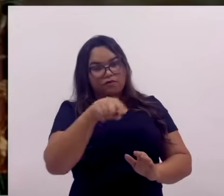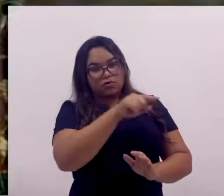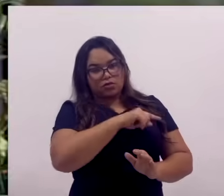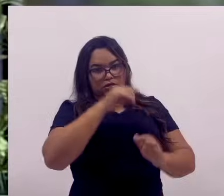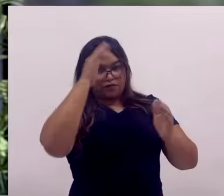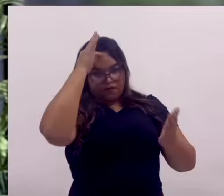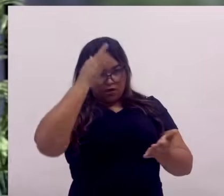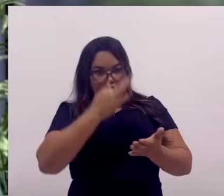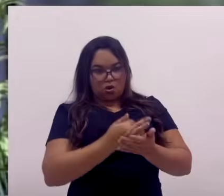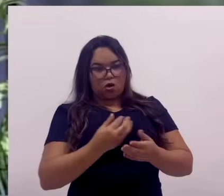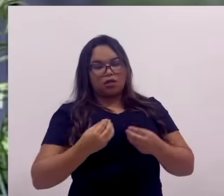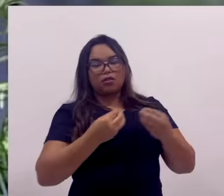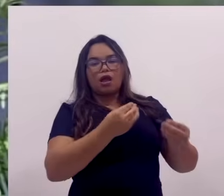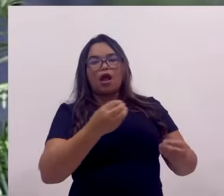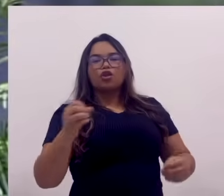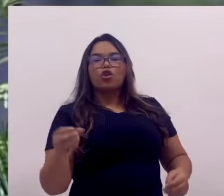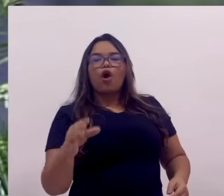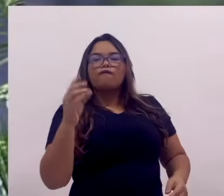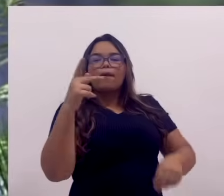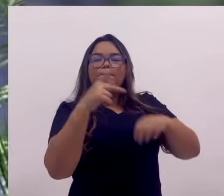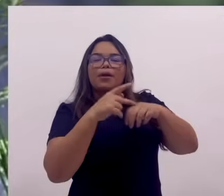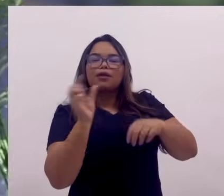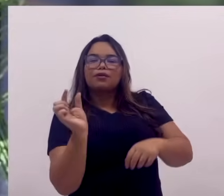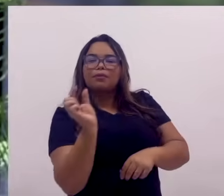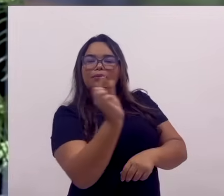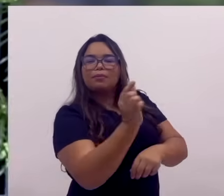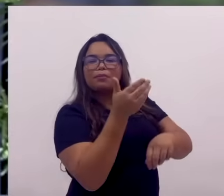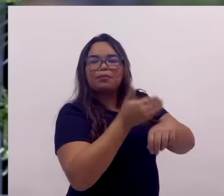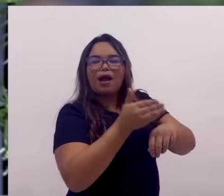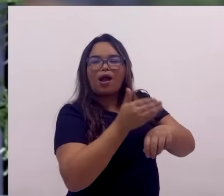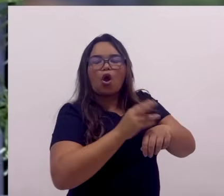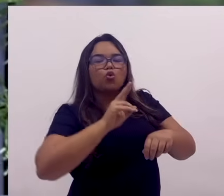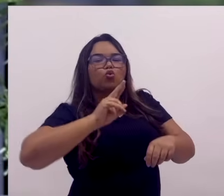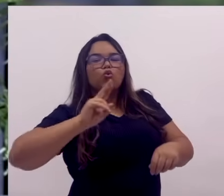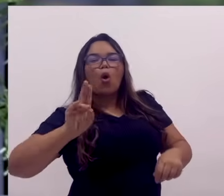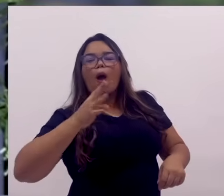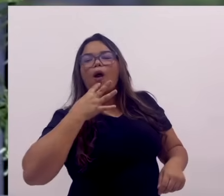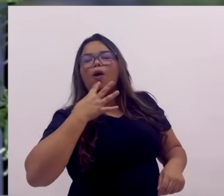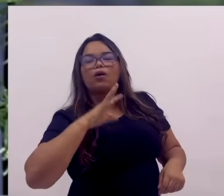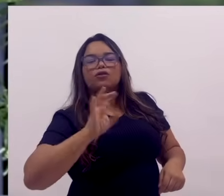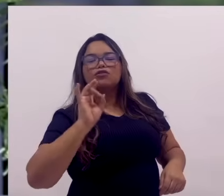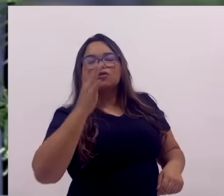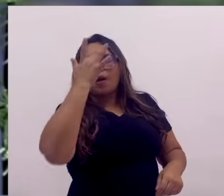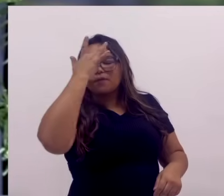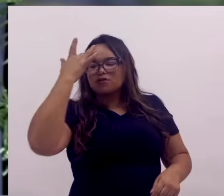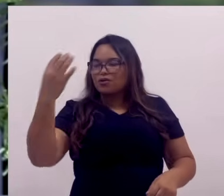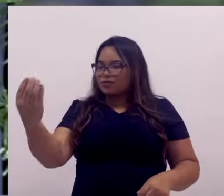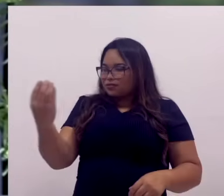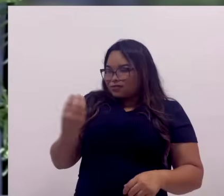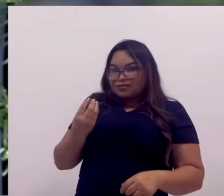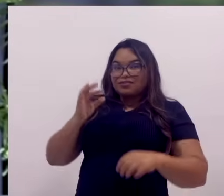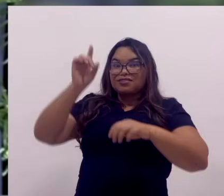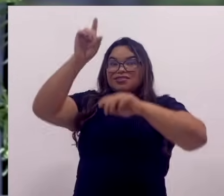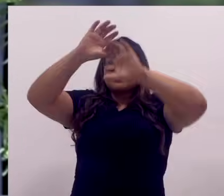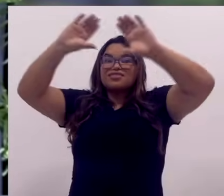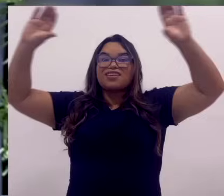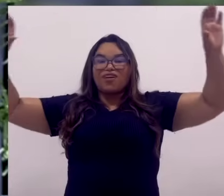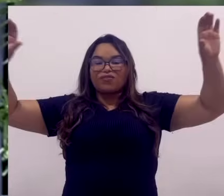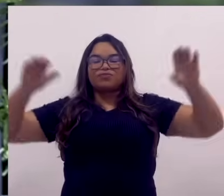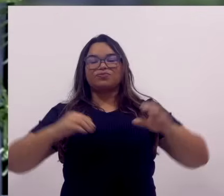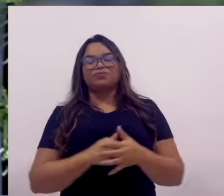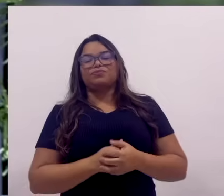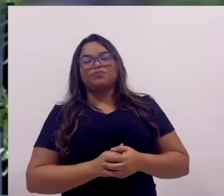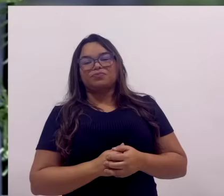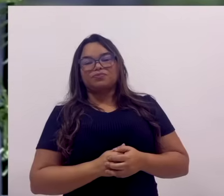nome escrito, o qual ninguém conhece, a não ser quem a recebe. O comprometimento são os maiores males